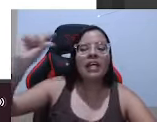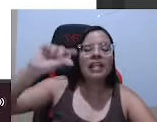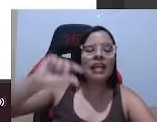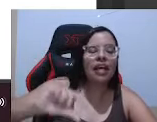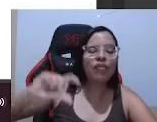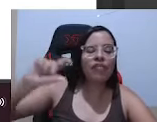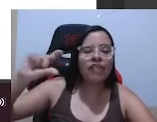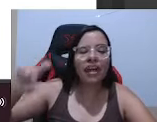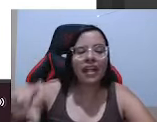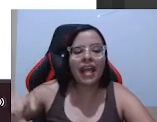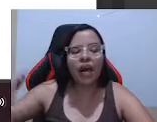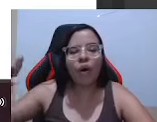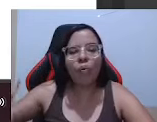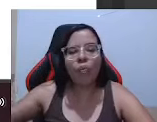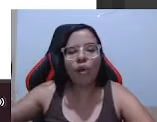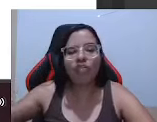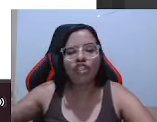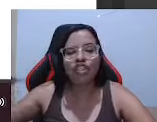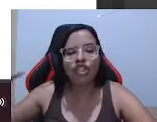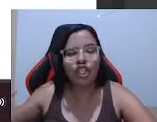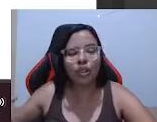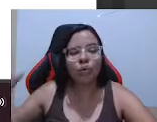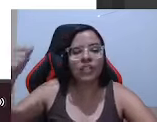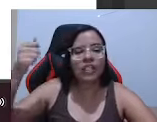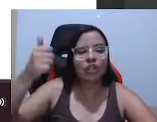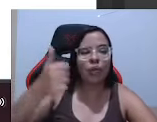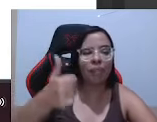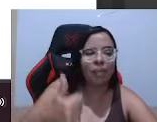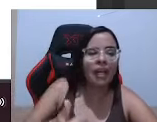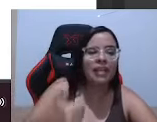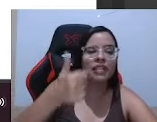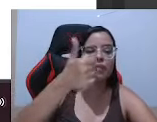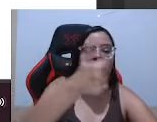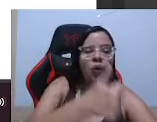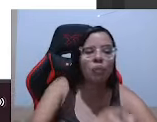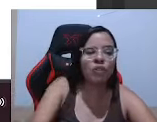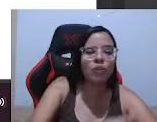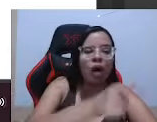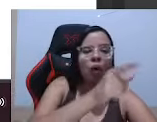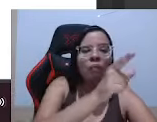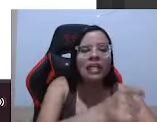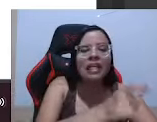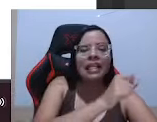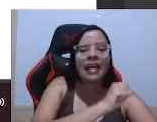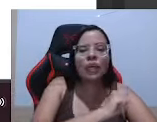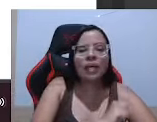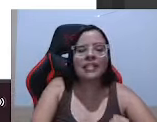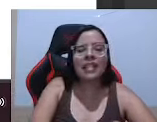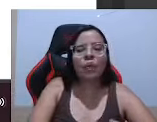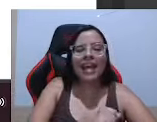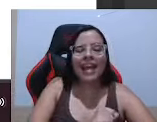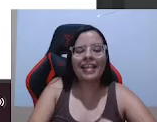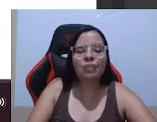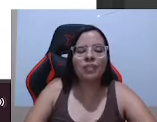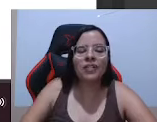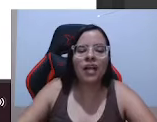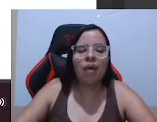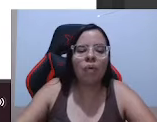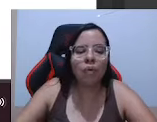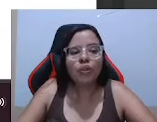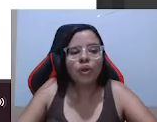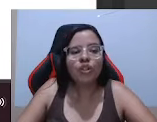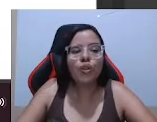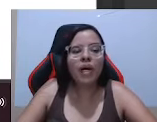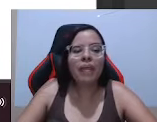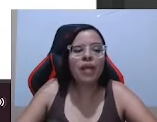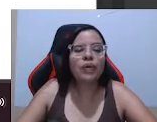cargo, não vai valer como prova de títulos, isso apenas para o pessoal da educação